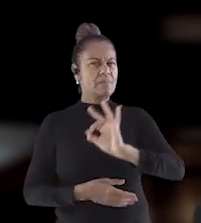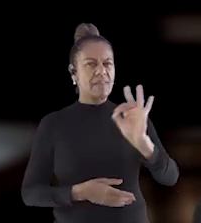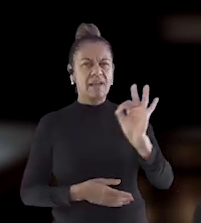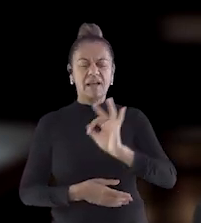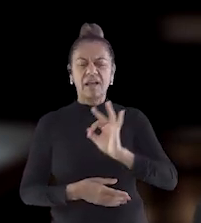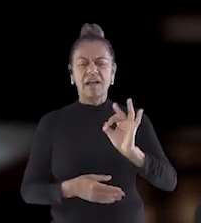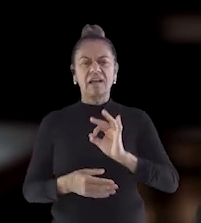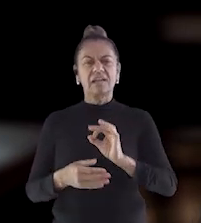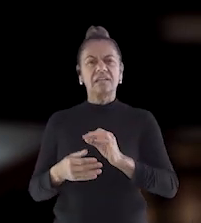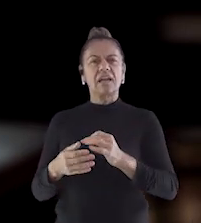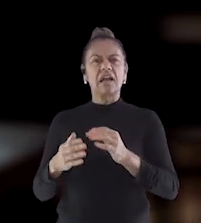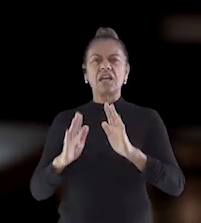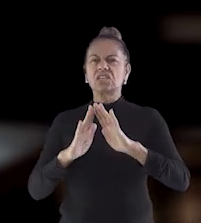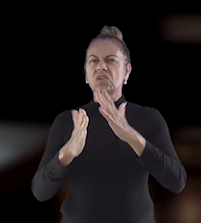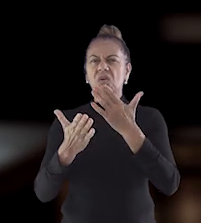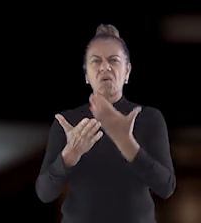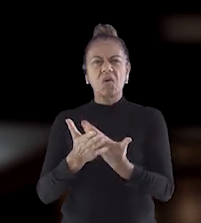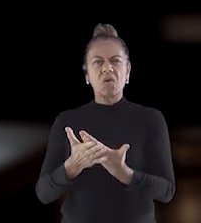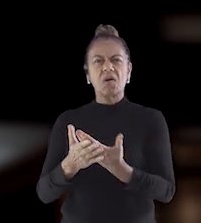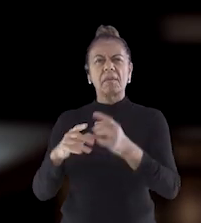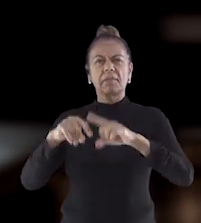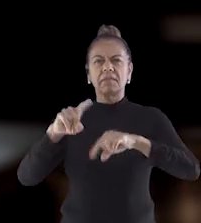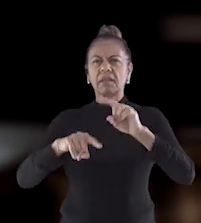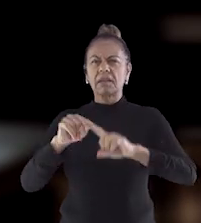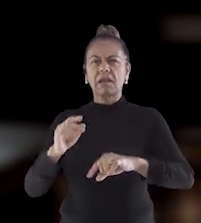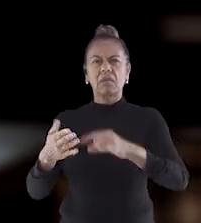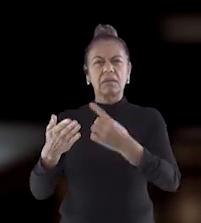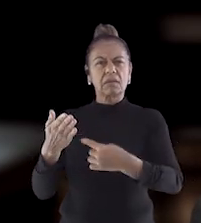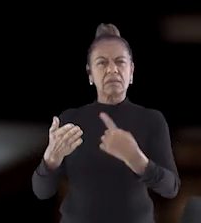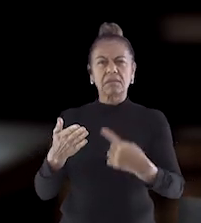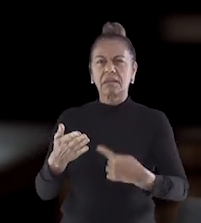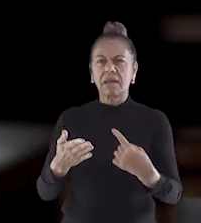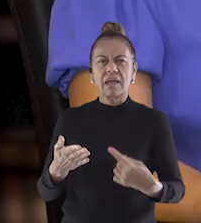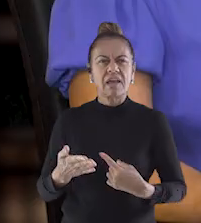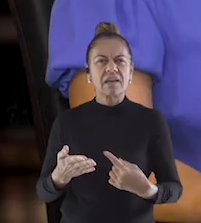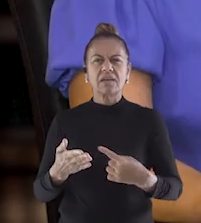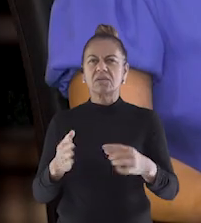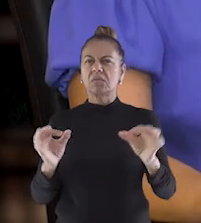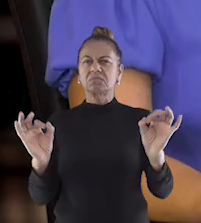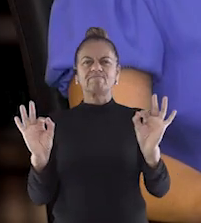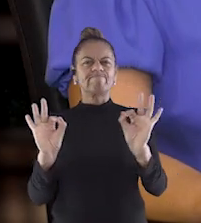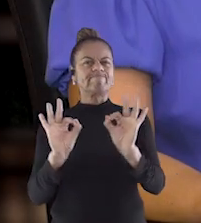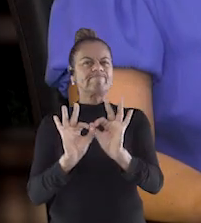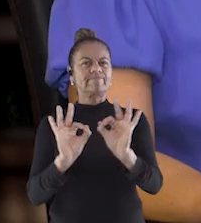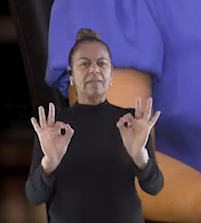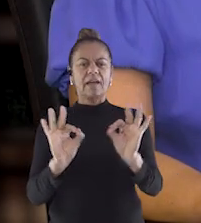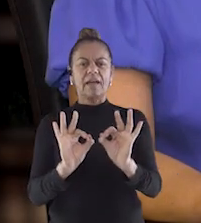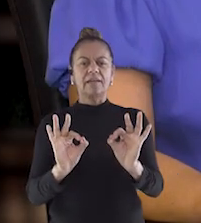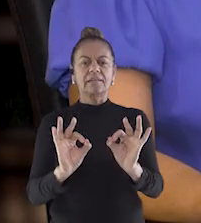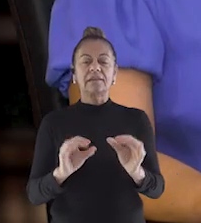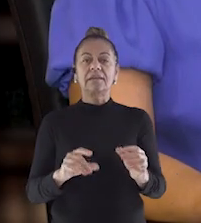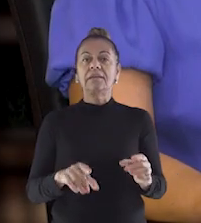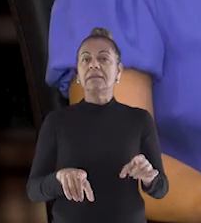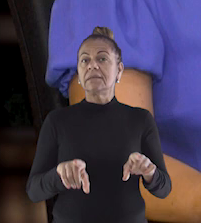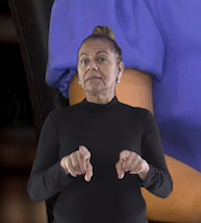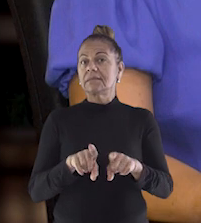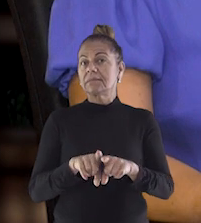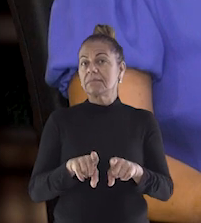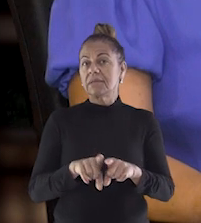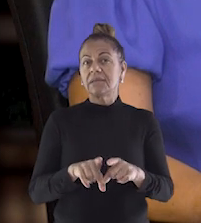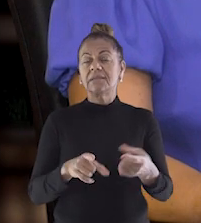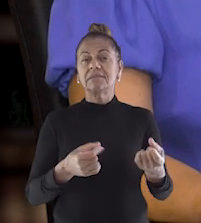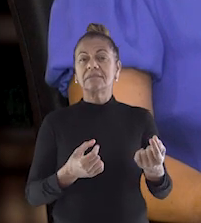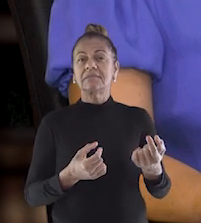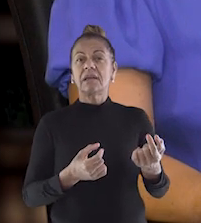para estudar. E aí nós íamos para a escola na esperança de quê? De merendar, né? Porque era